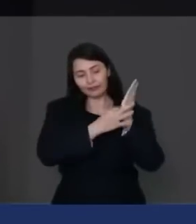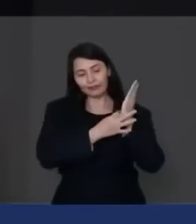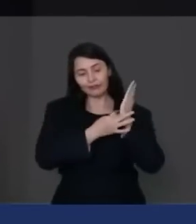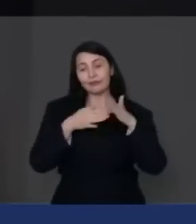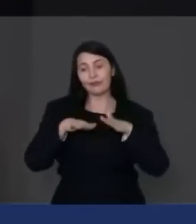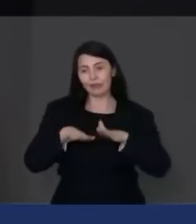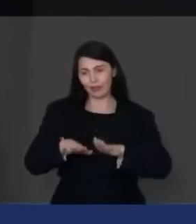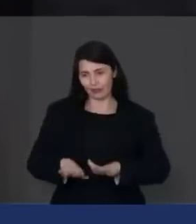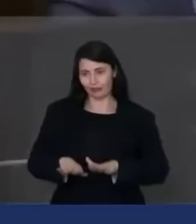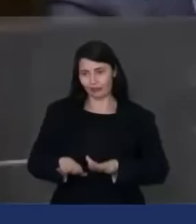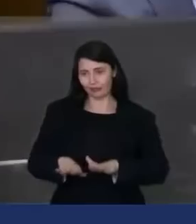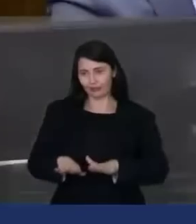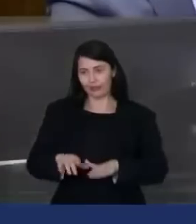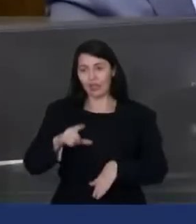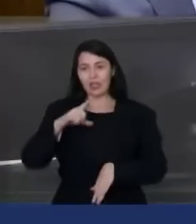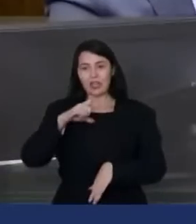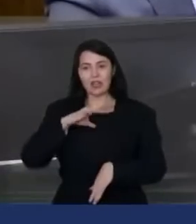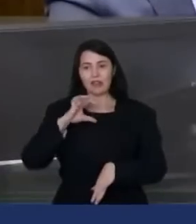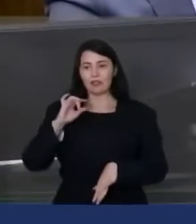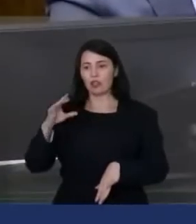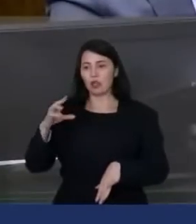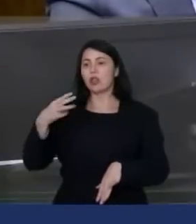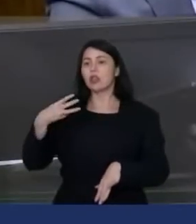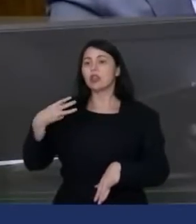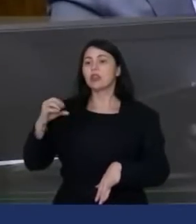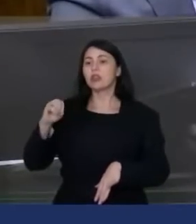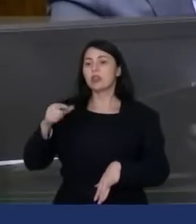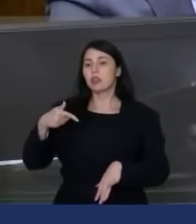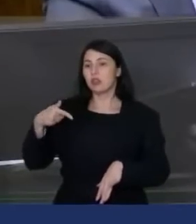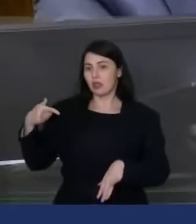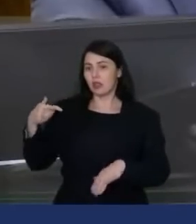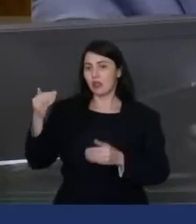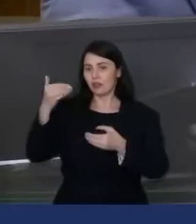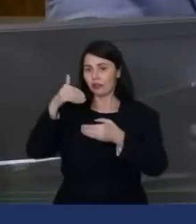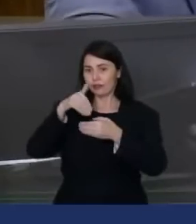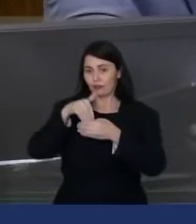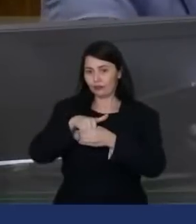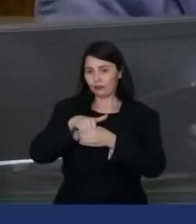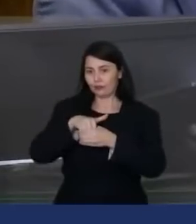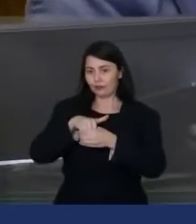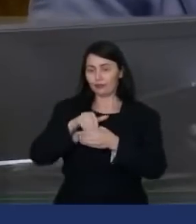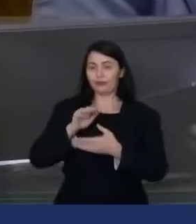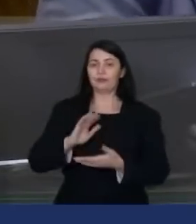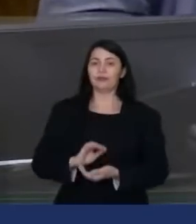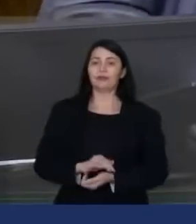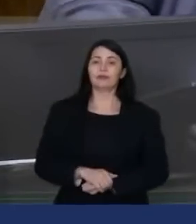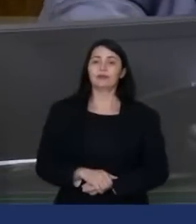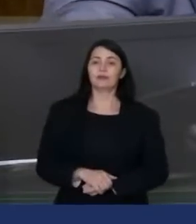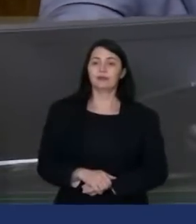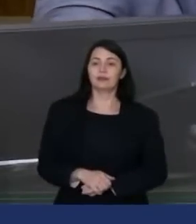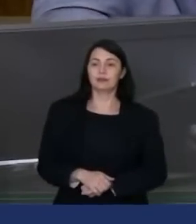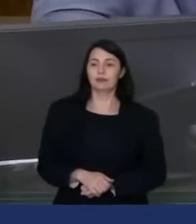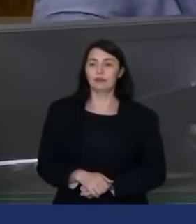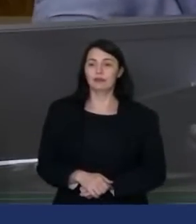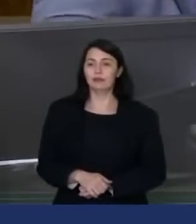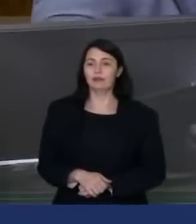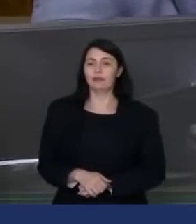obteve 307 votos. Não era um minuto. Se você ouviu o que eu tenho para lhe dizer aqui...